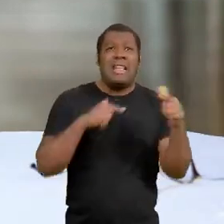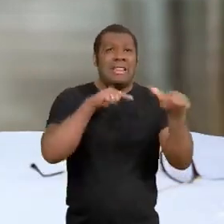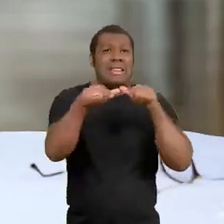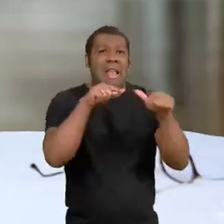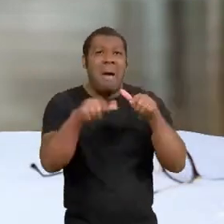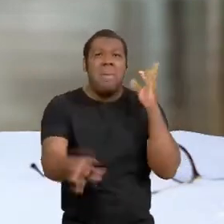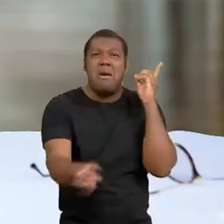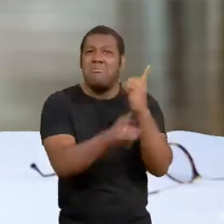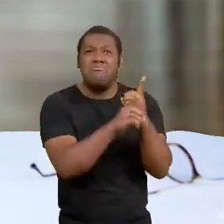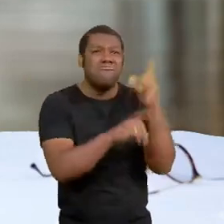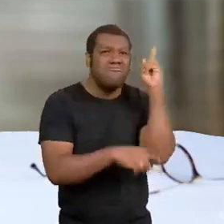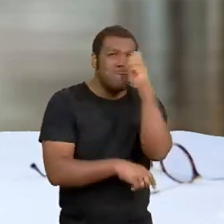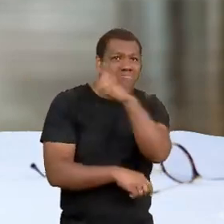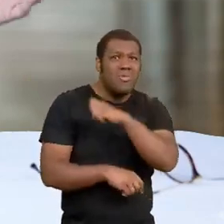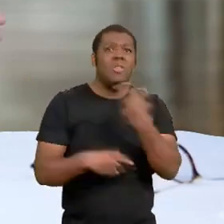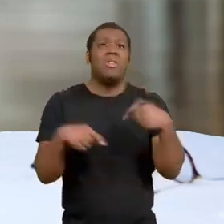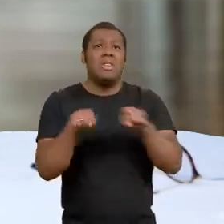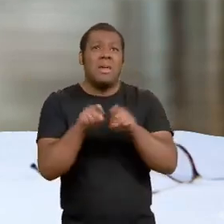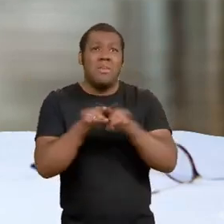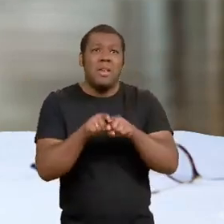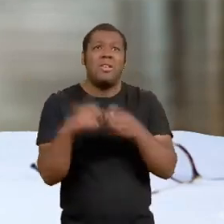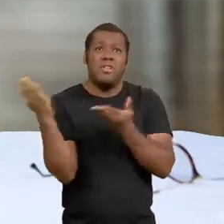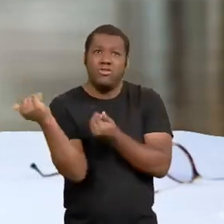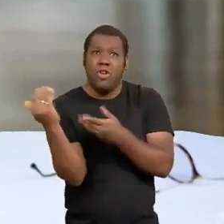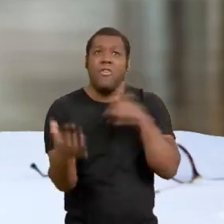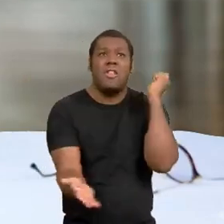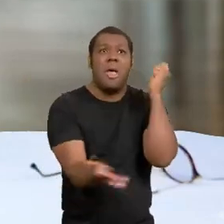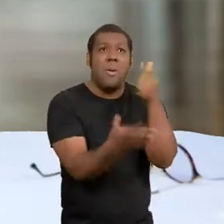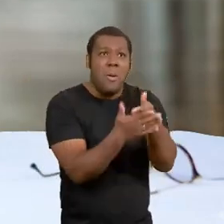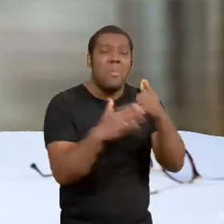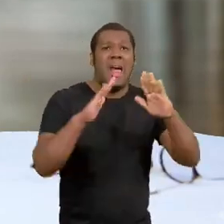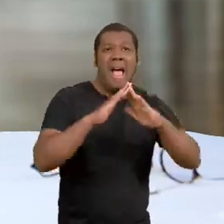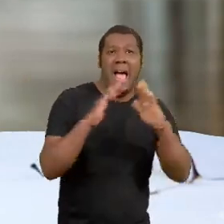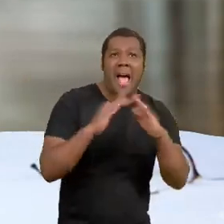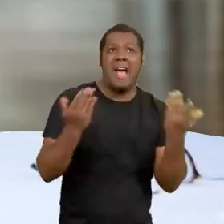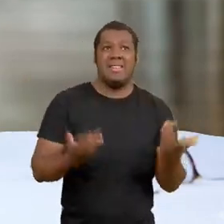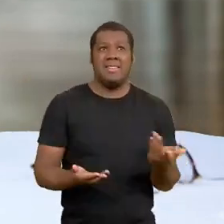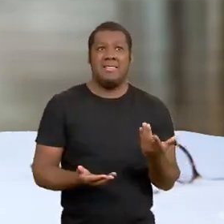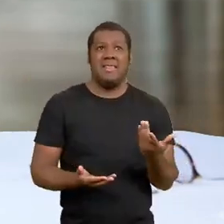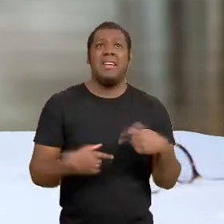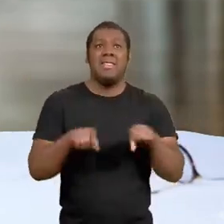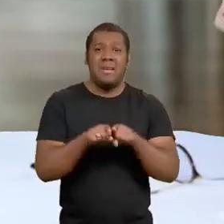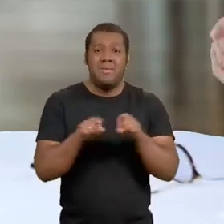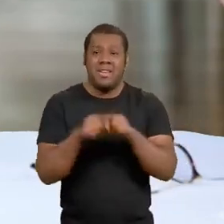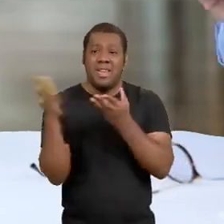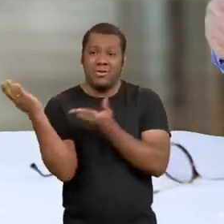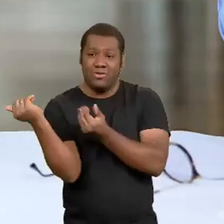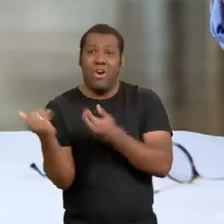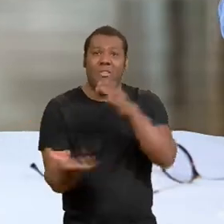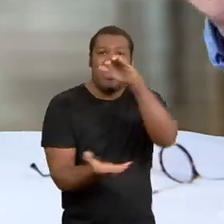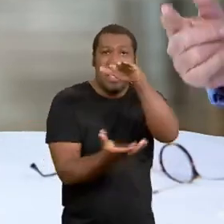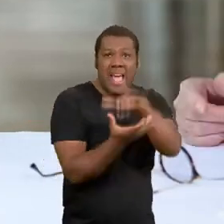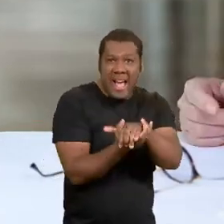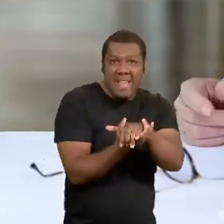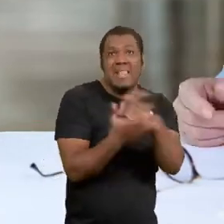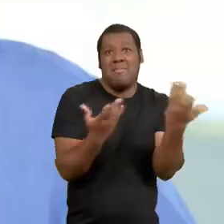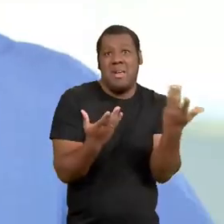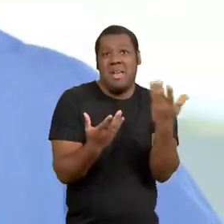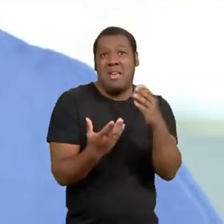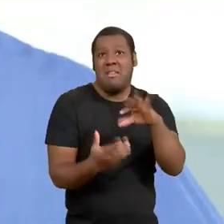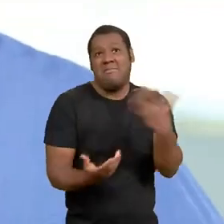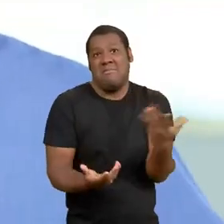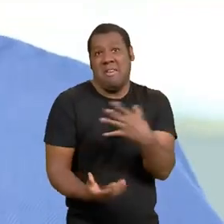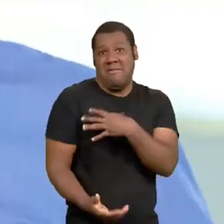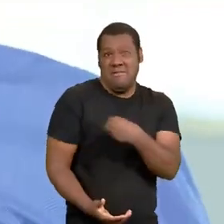uma casinha, e, obviamente, casar e ter filho, porque casar e ter filho também é um plano caro e longo prazo. Hoje as pessoas não querem nem